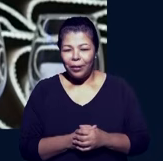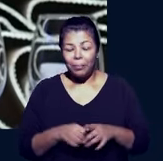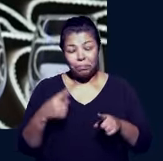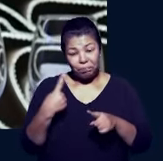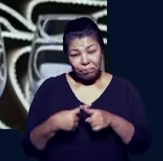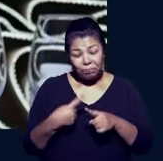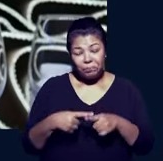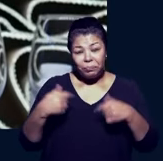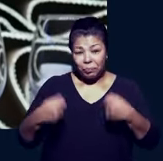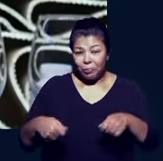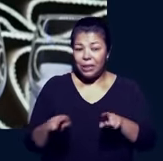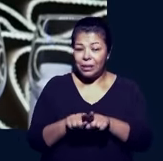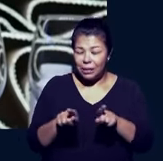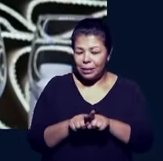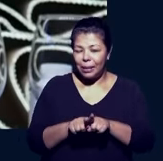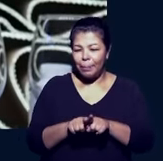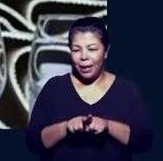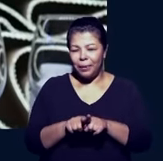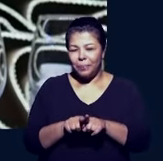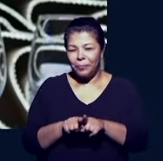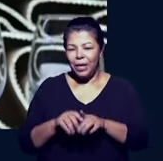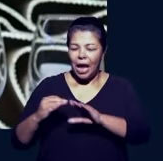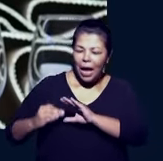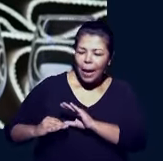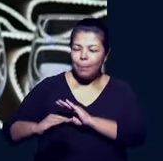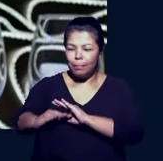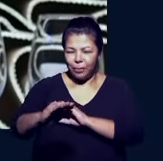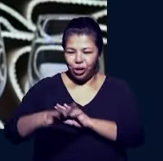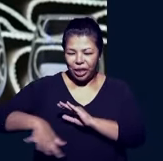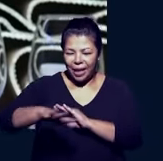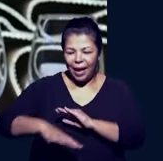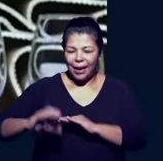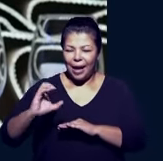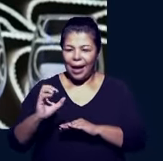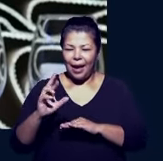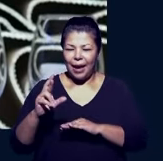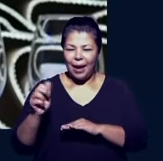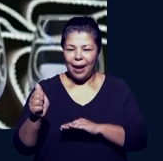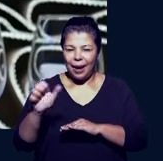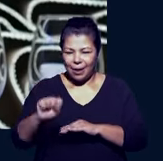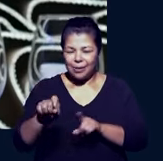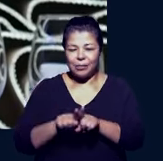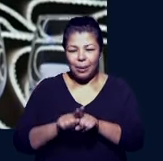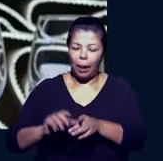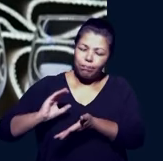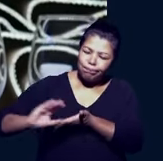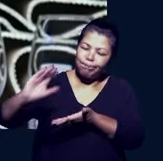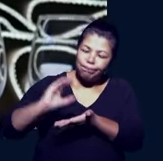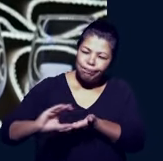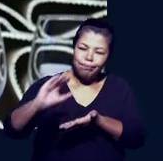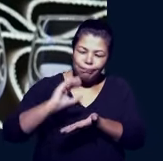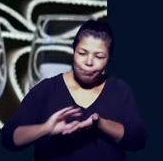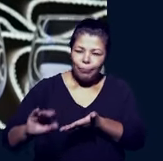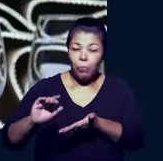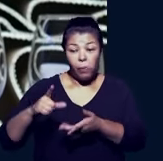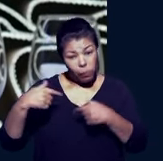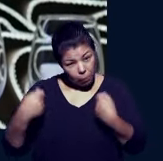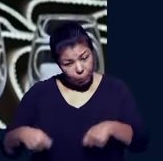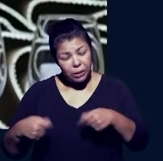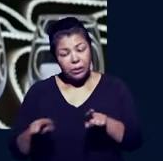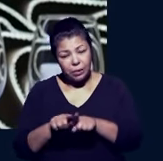crass eh não param de emitir ou seja o dinheiro tá indo pro lugar que precisa Então o dinheiro de curto prazo eu tô